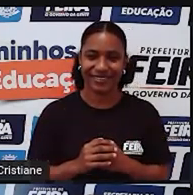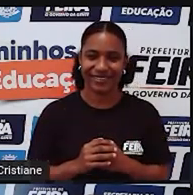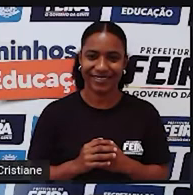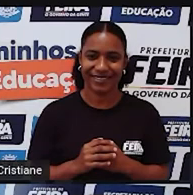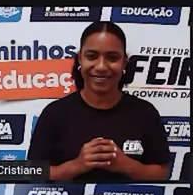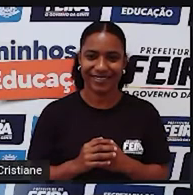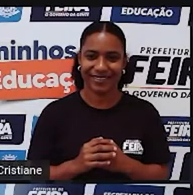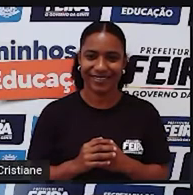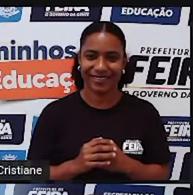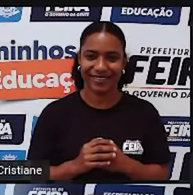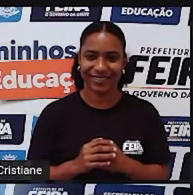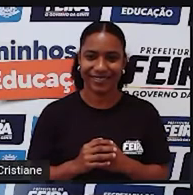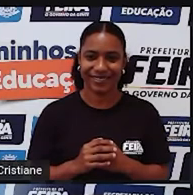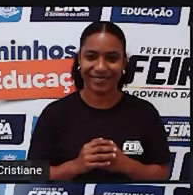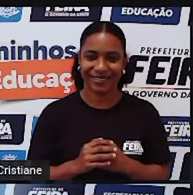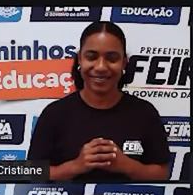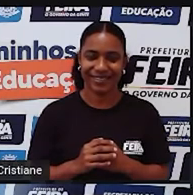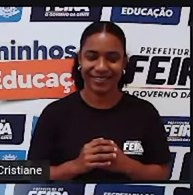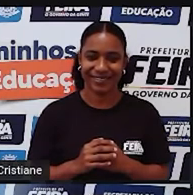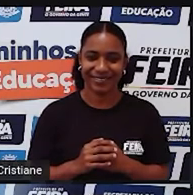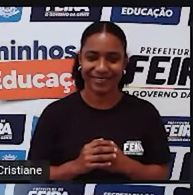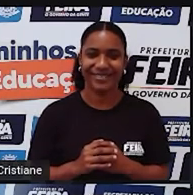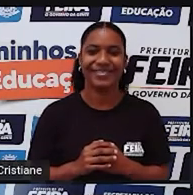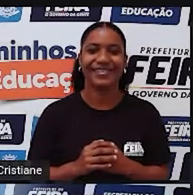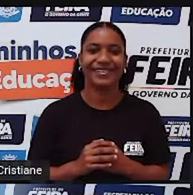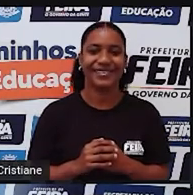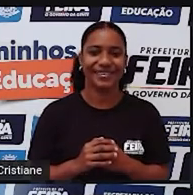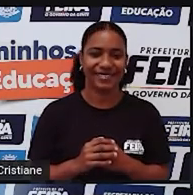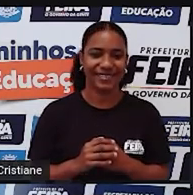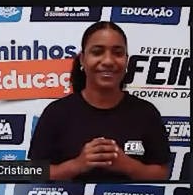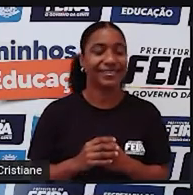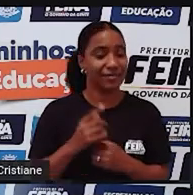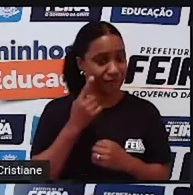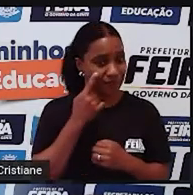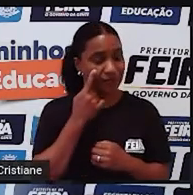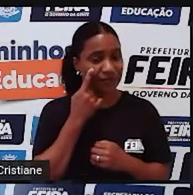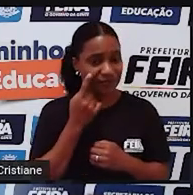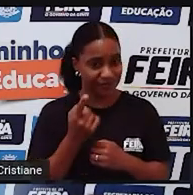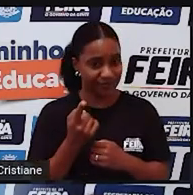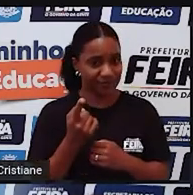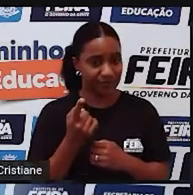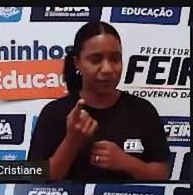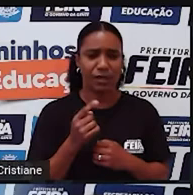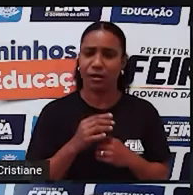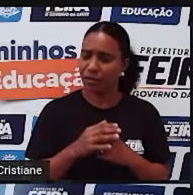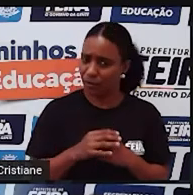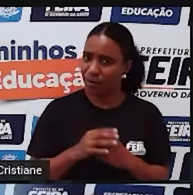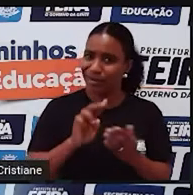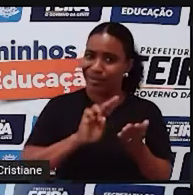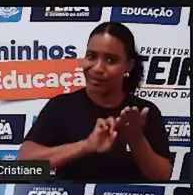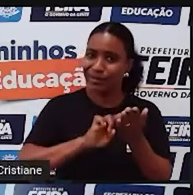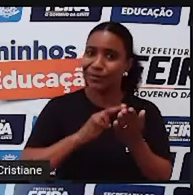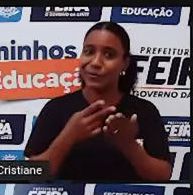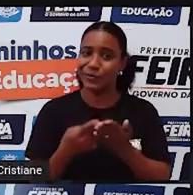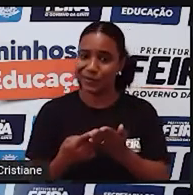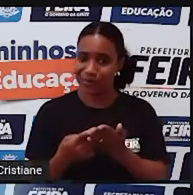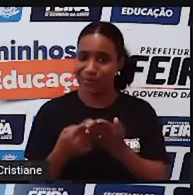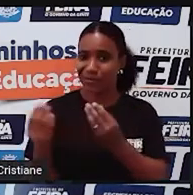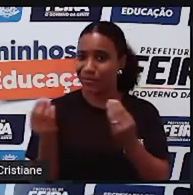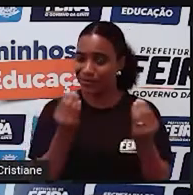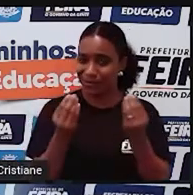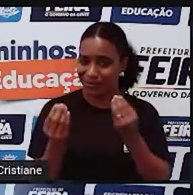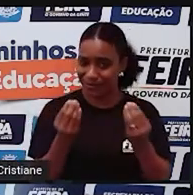to meet you. Bye! Então, vejamos agora quais expressões de cumprimento foram